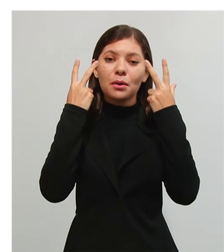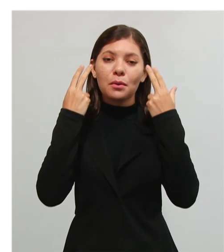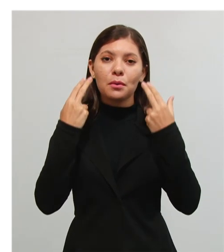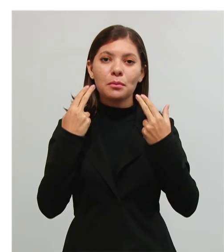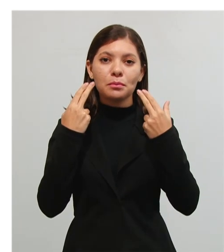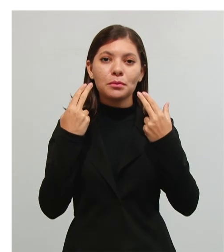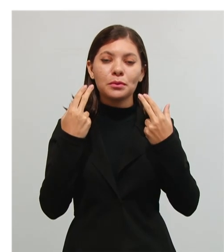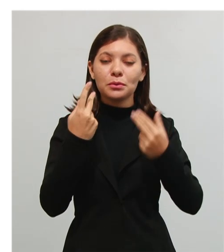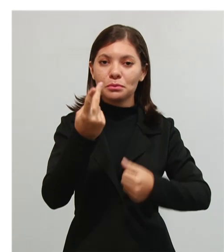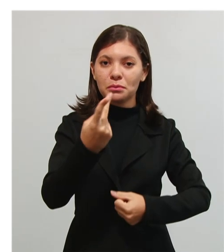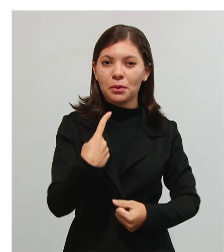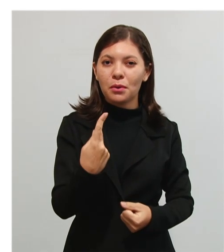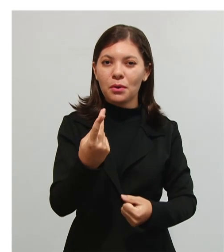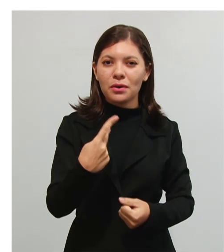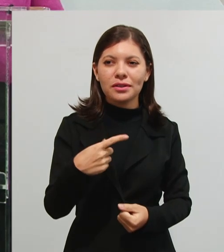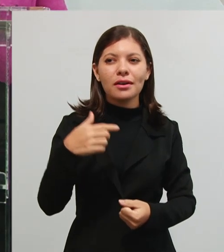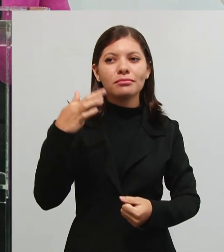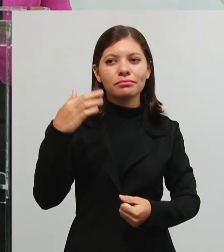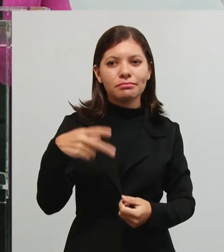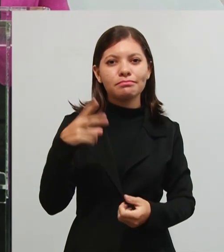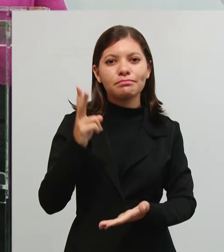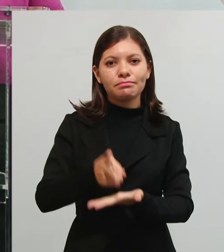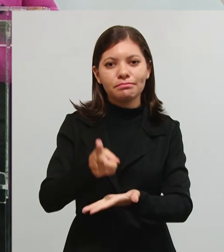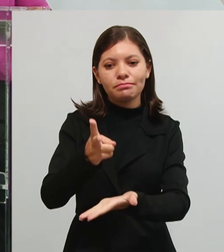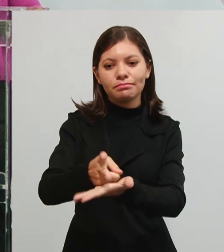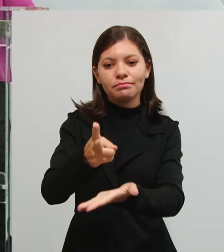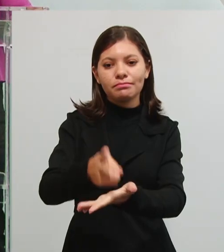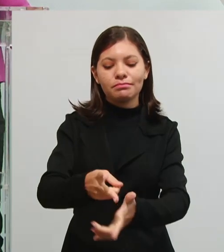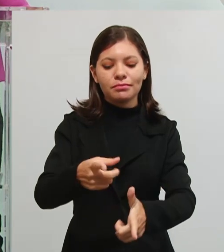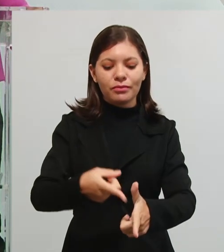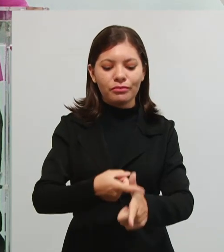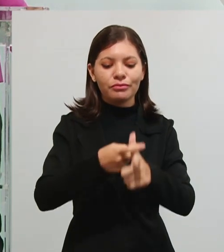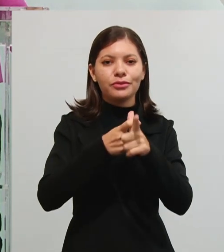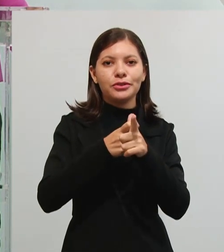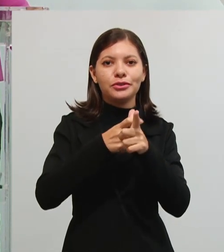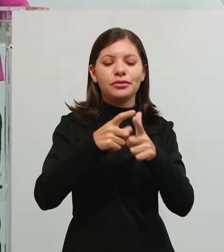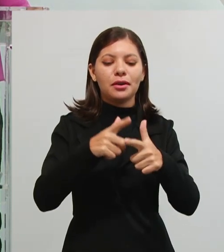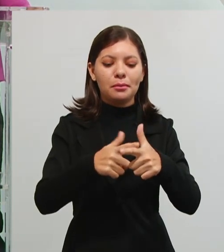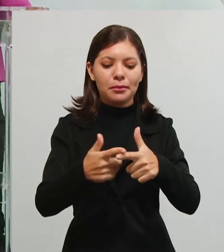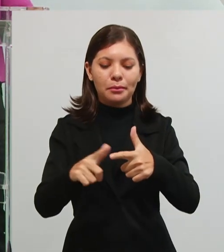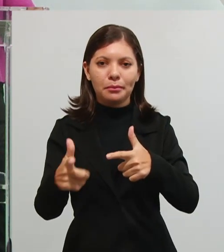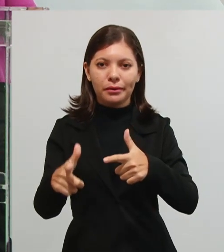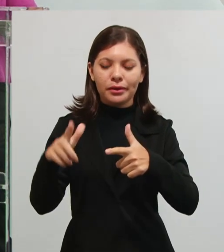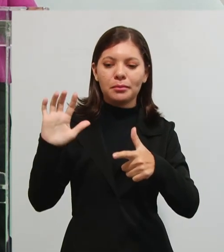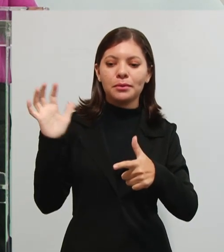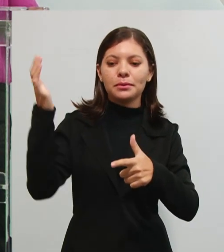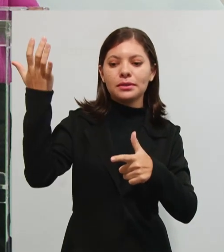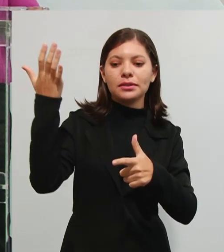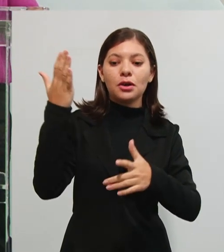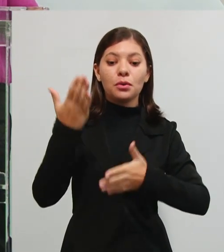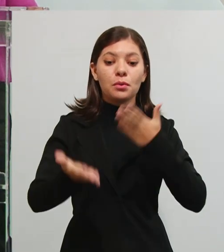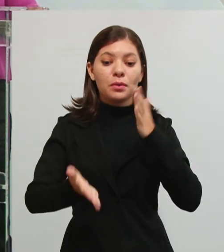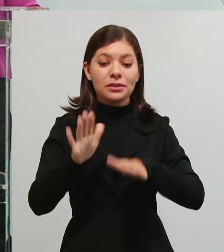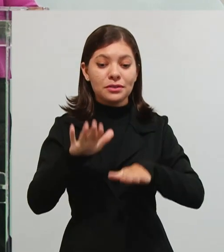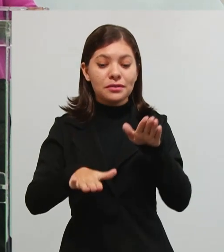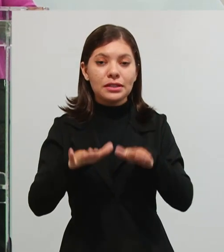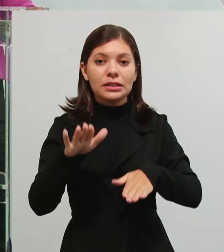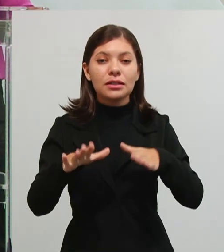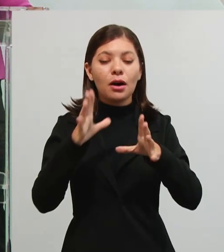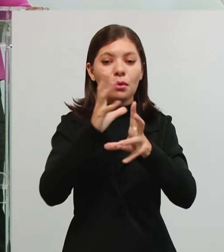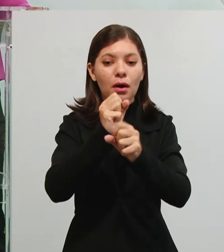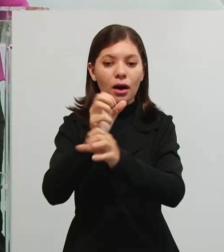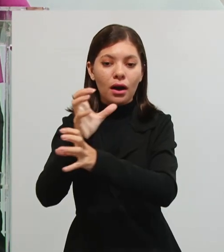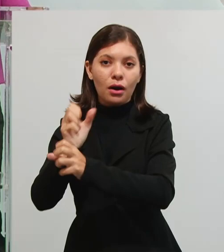estarmos sendo cobrados por alguma dívida, por algum problema que aconteceu. Às vezes a gente faz um cálculo, faz